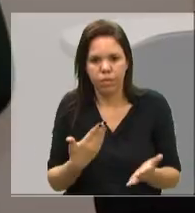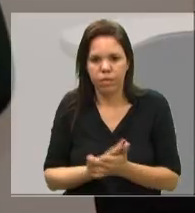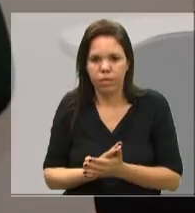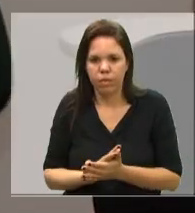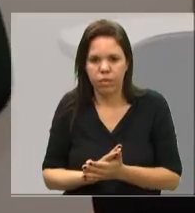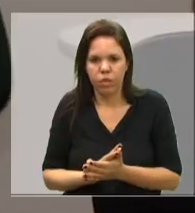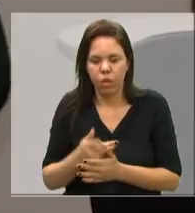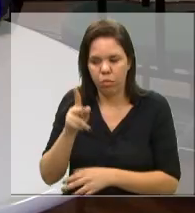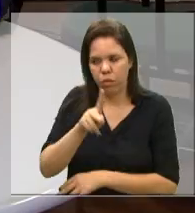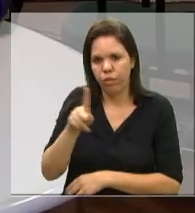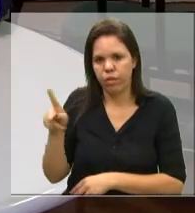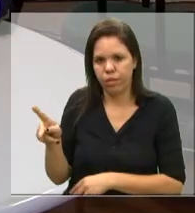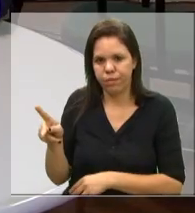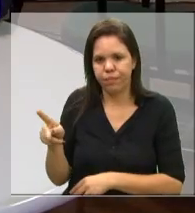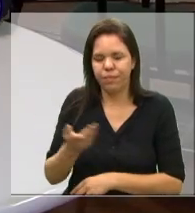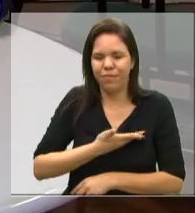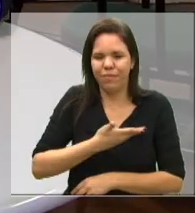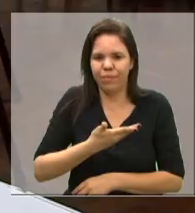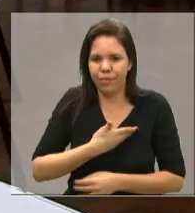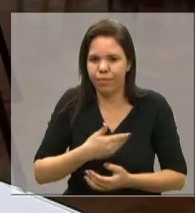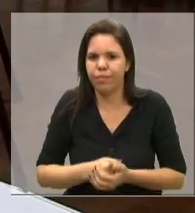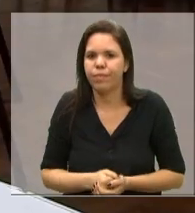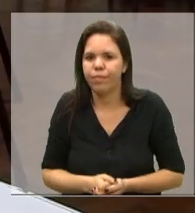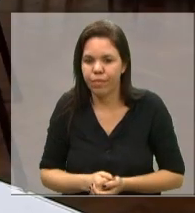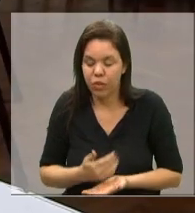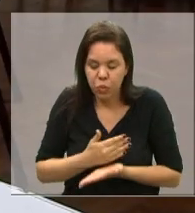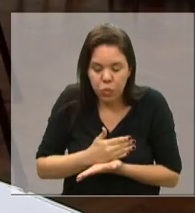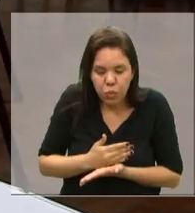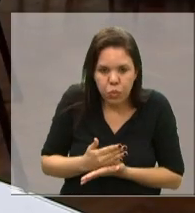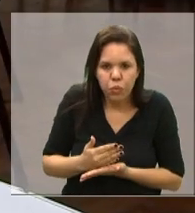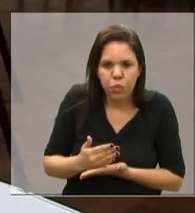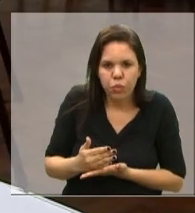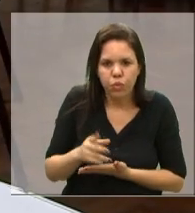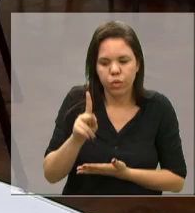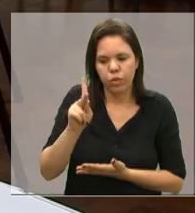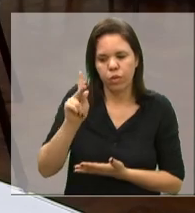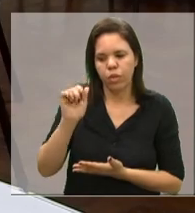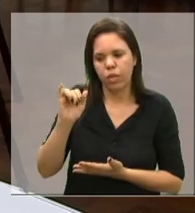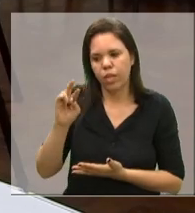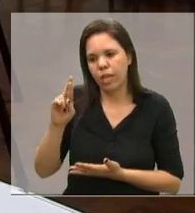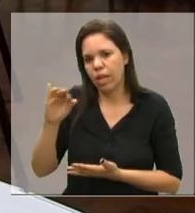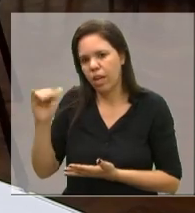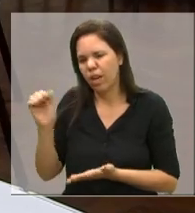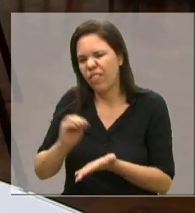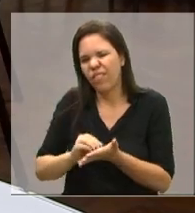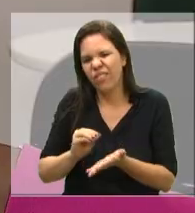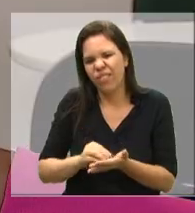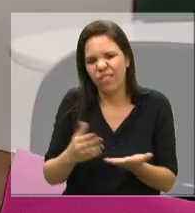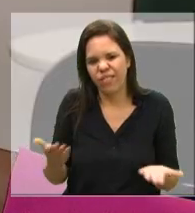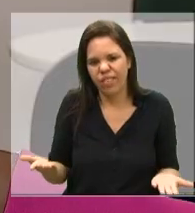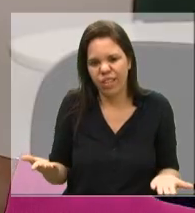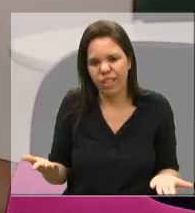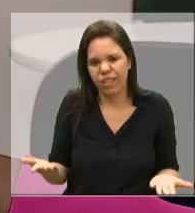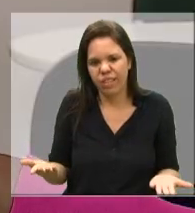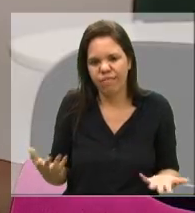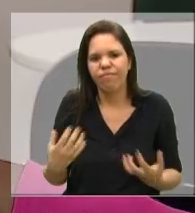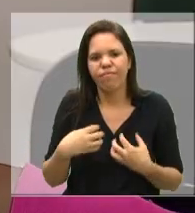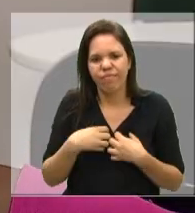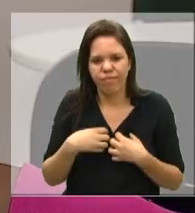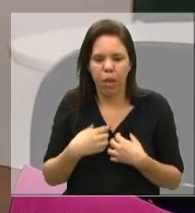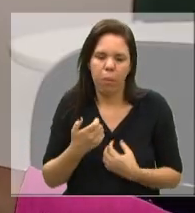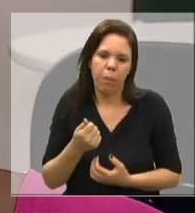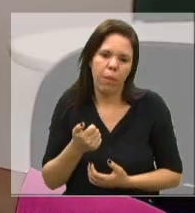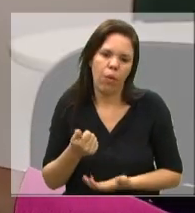aula, professor, colegas. No começo, a Karina sentiu falta de tudo isso. E isso a gente sente até